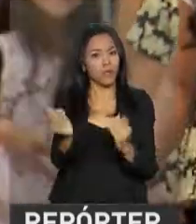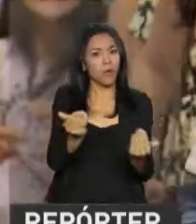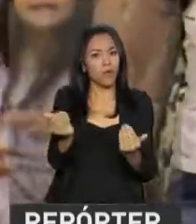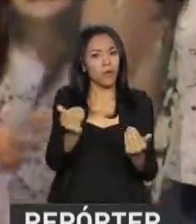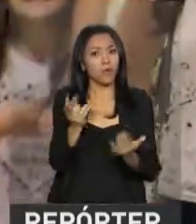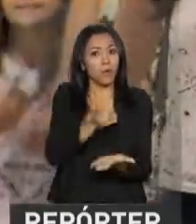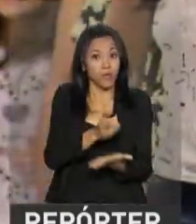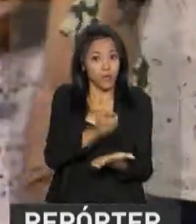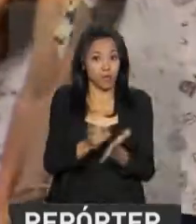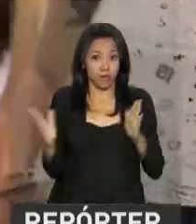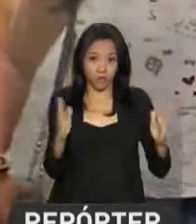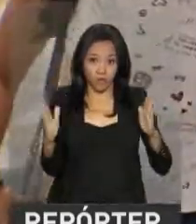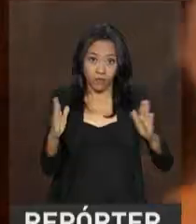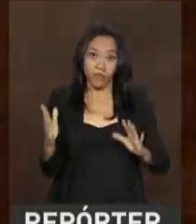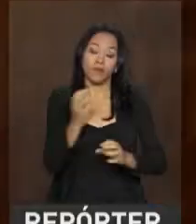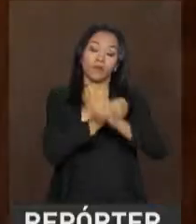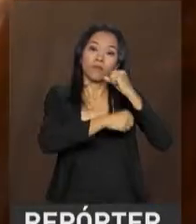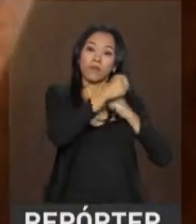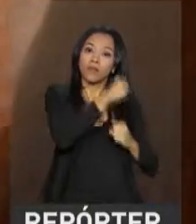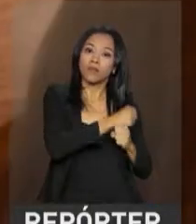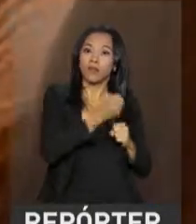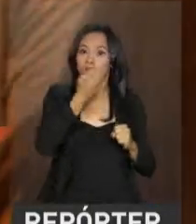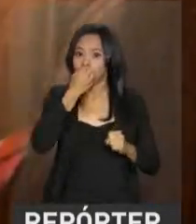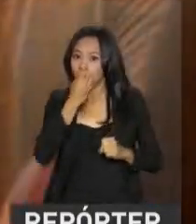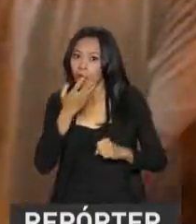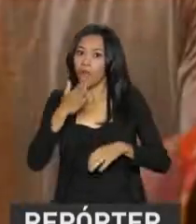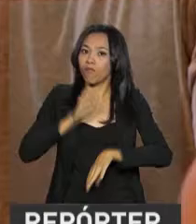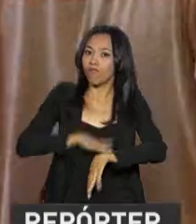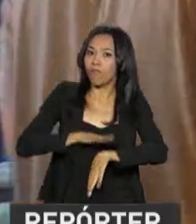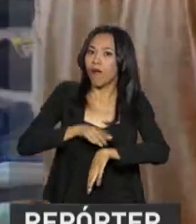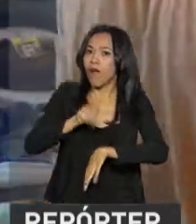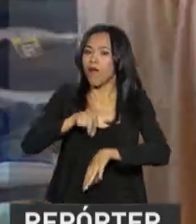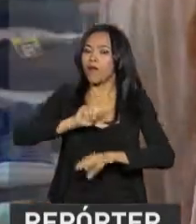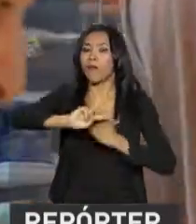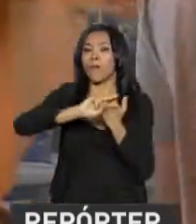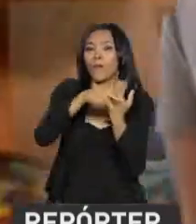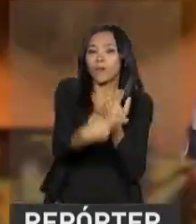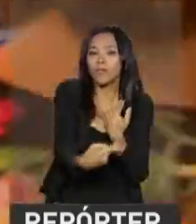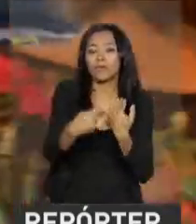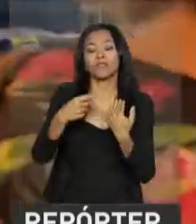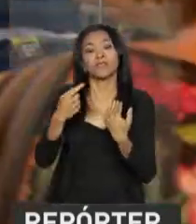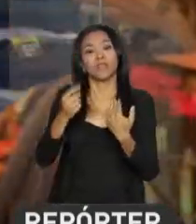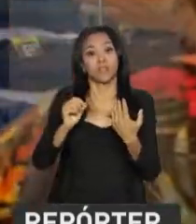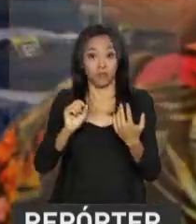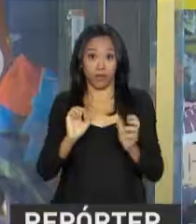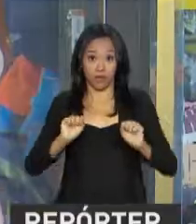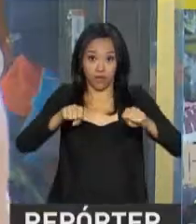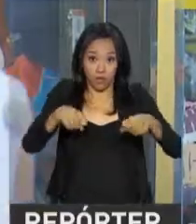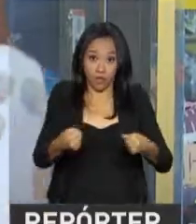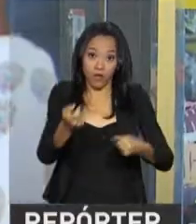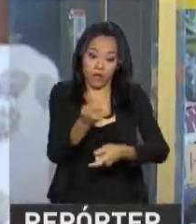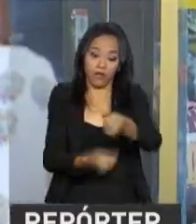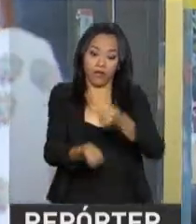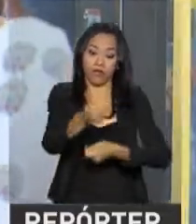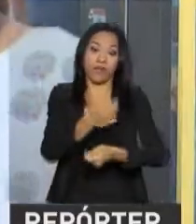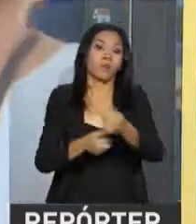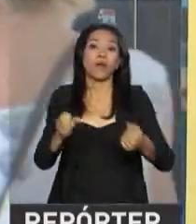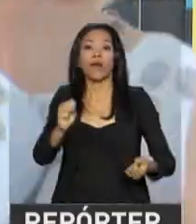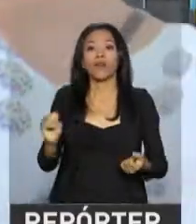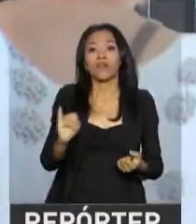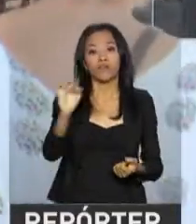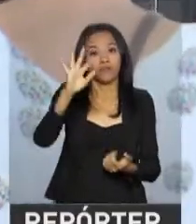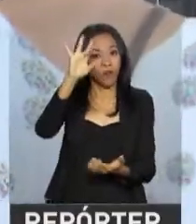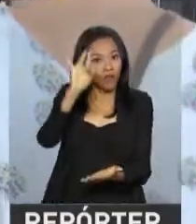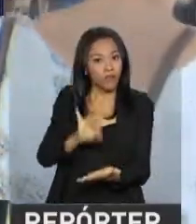mesmo período do ano passado. O bom momento é reflexo de um cenário de recuperação da economia. A prévia da inflação